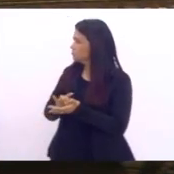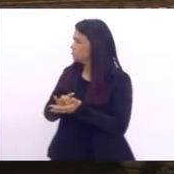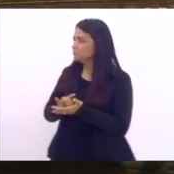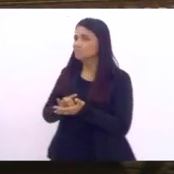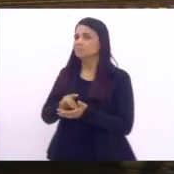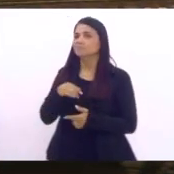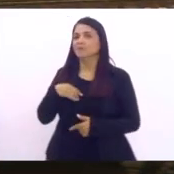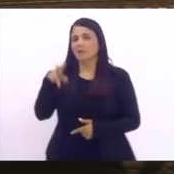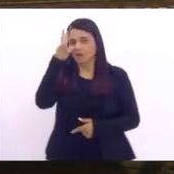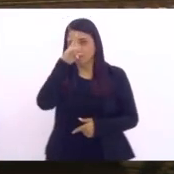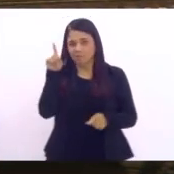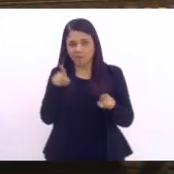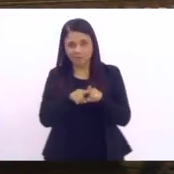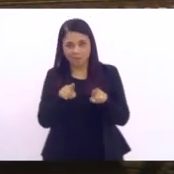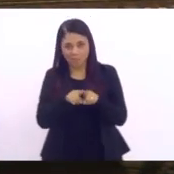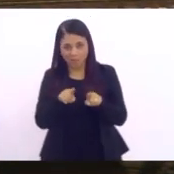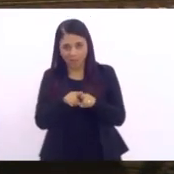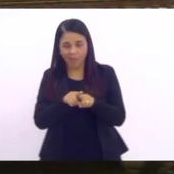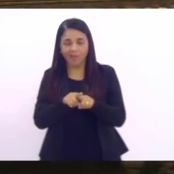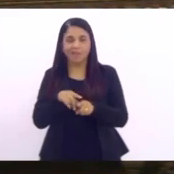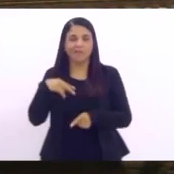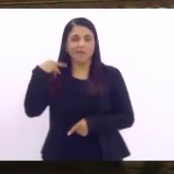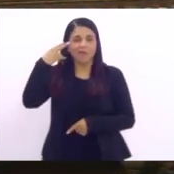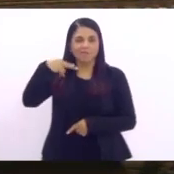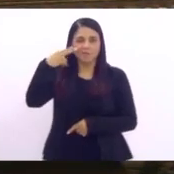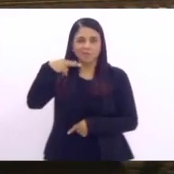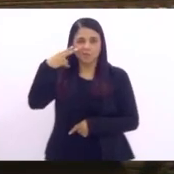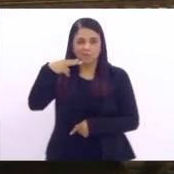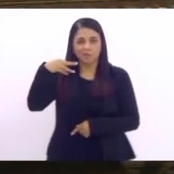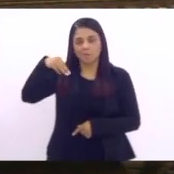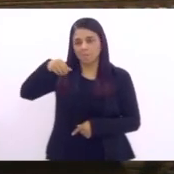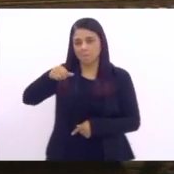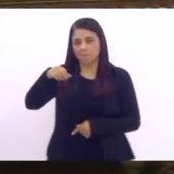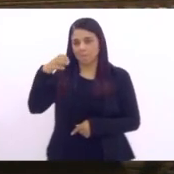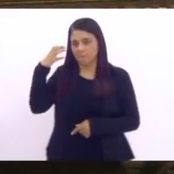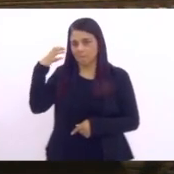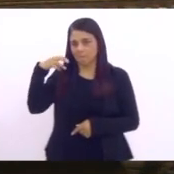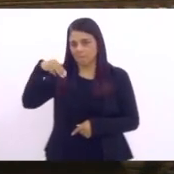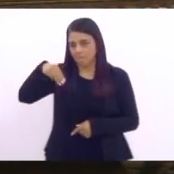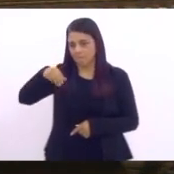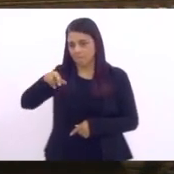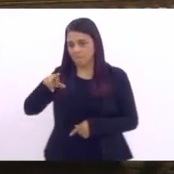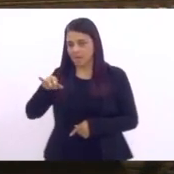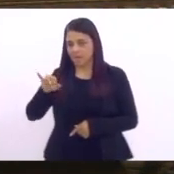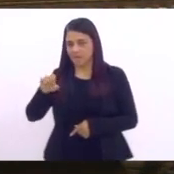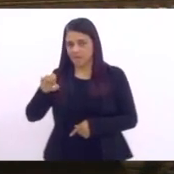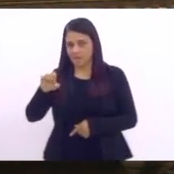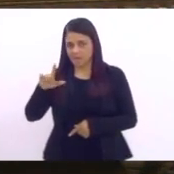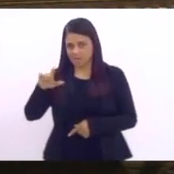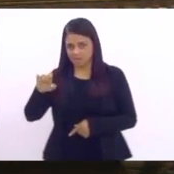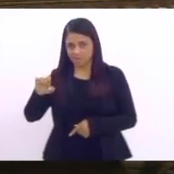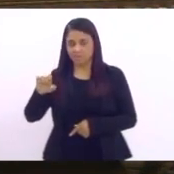vereadora do Rio de Janeiro, Marielle Franco, e que hoje fazem